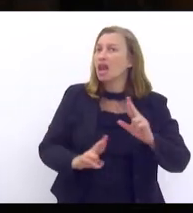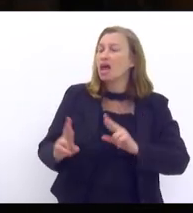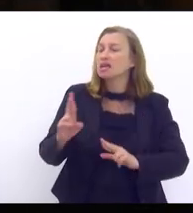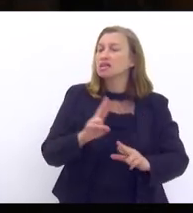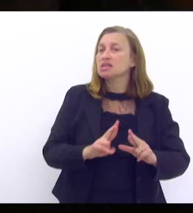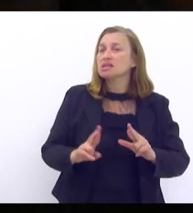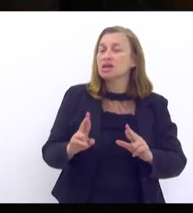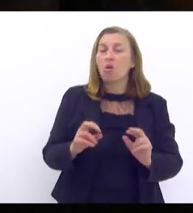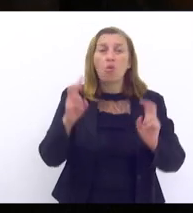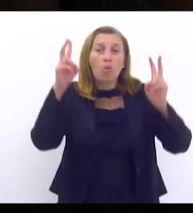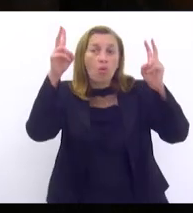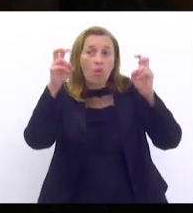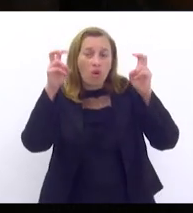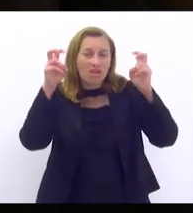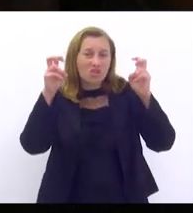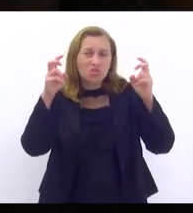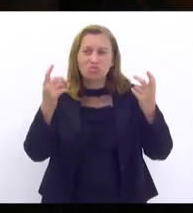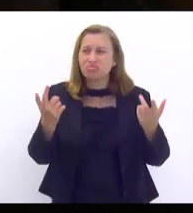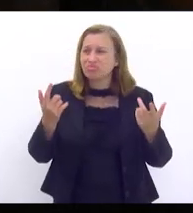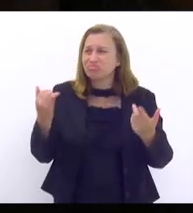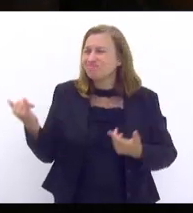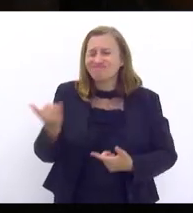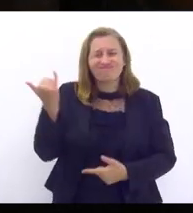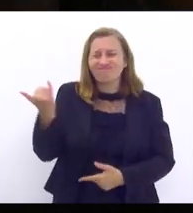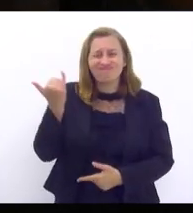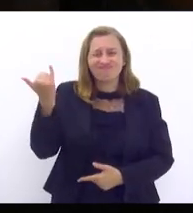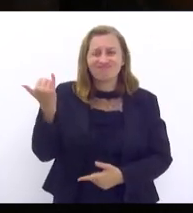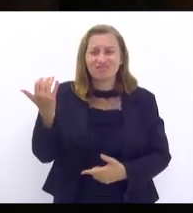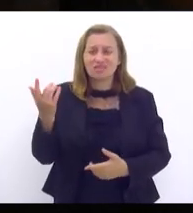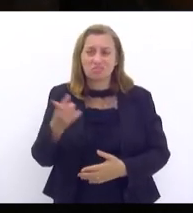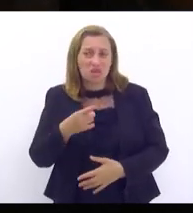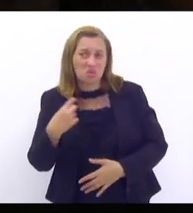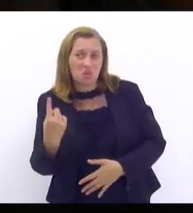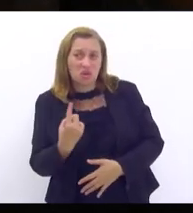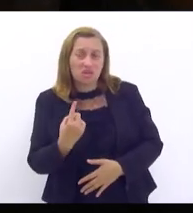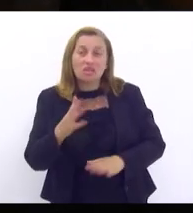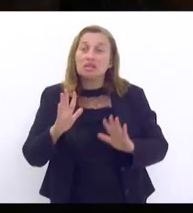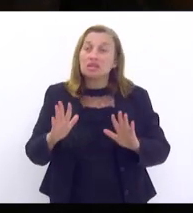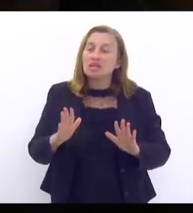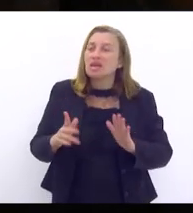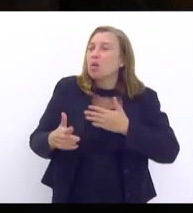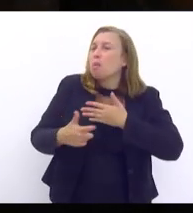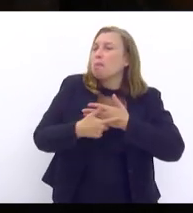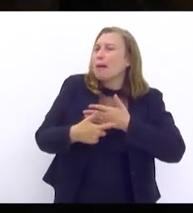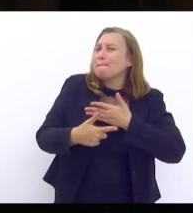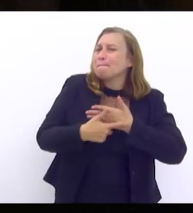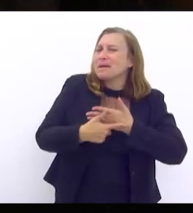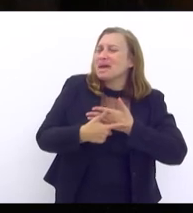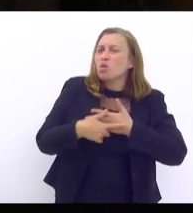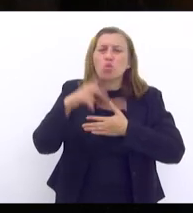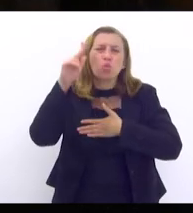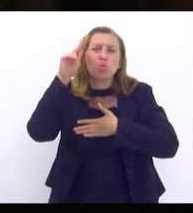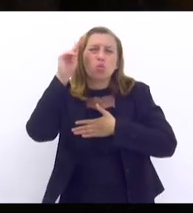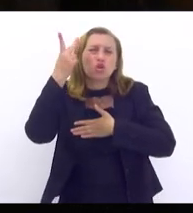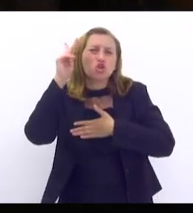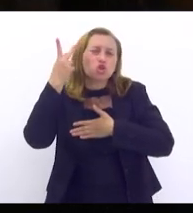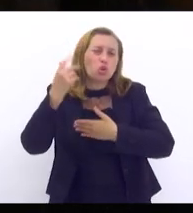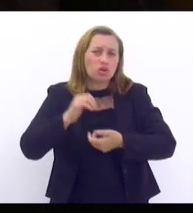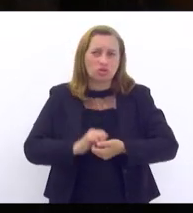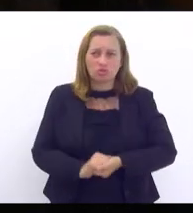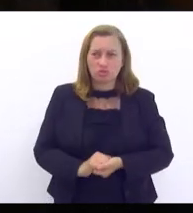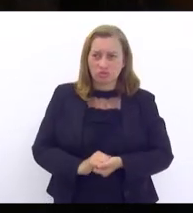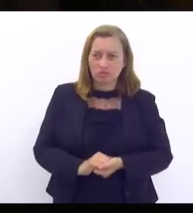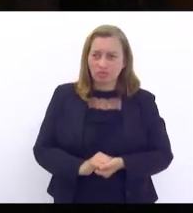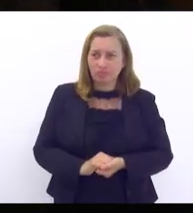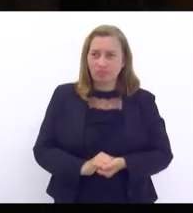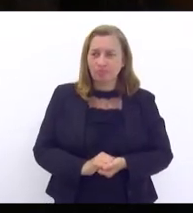questão absolutamente relevante para todos nós, que é o papel histórico